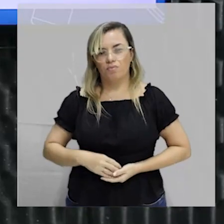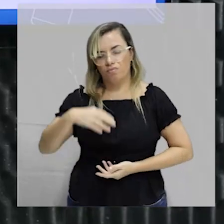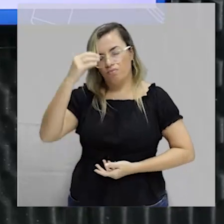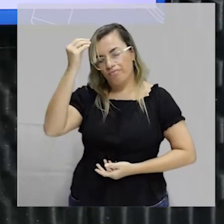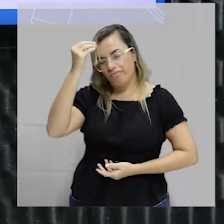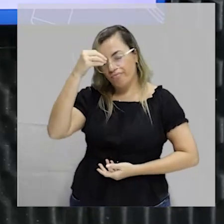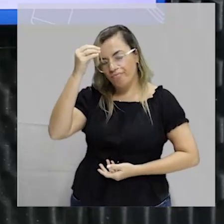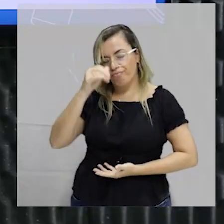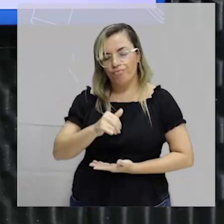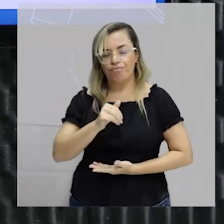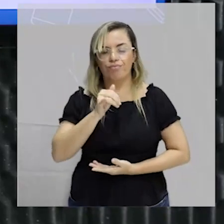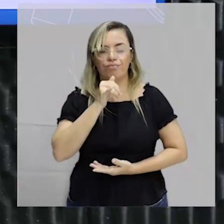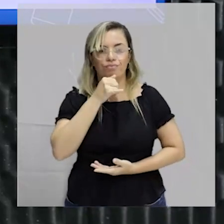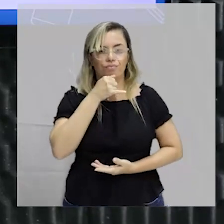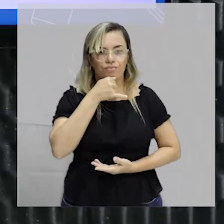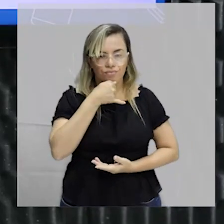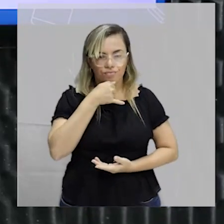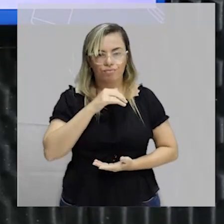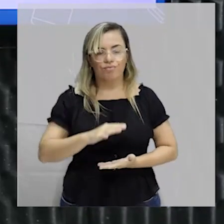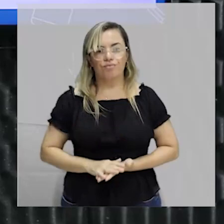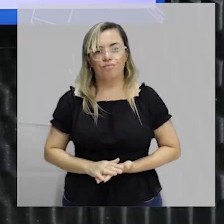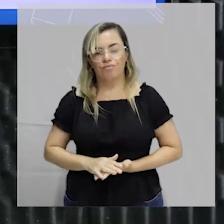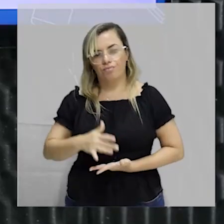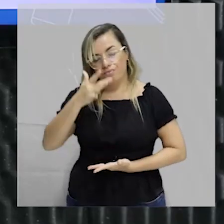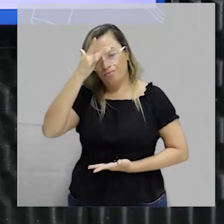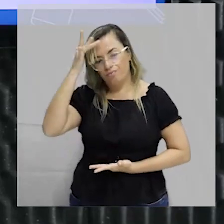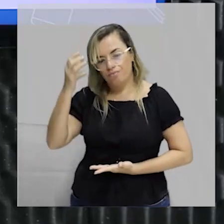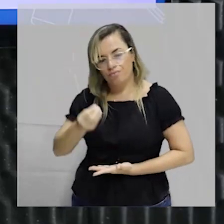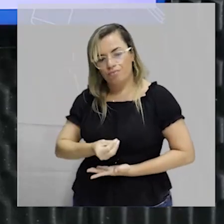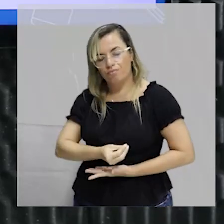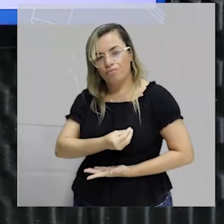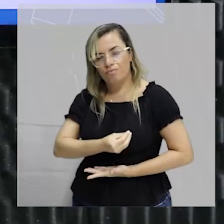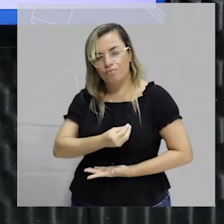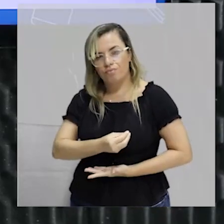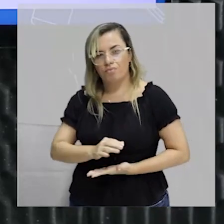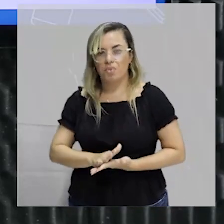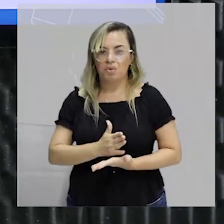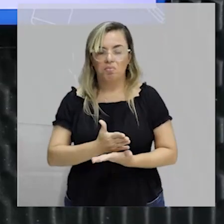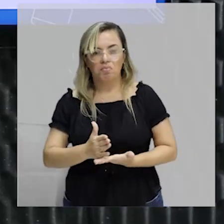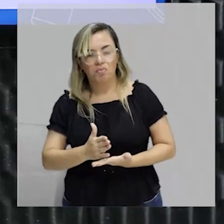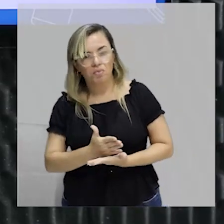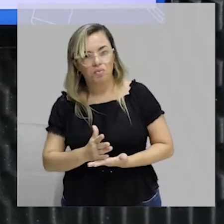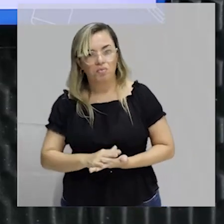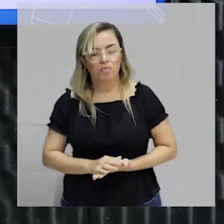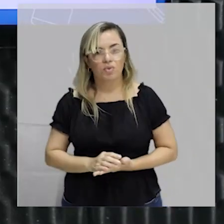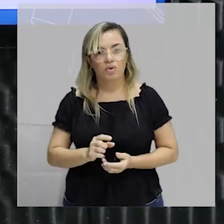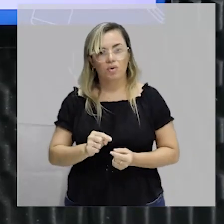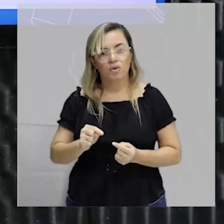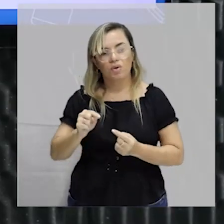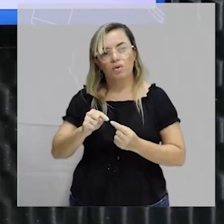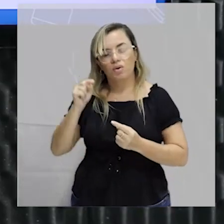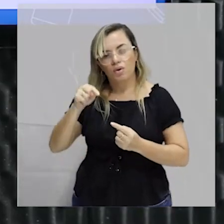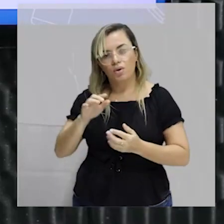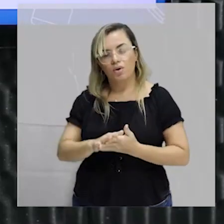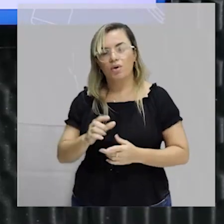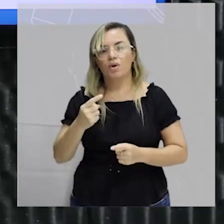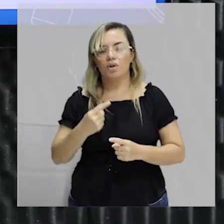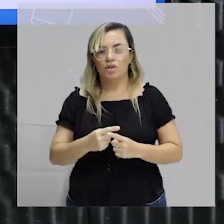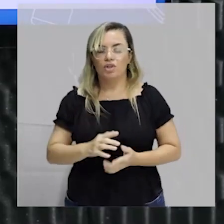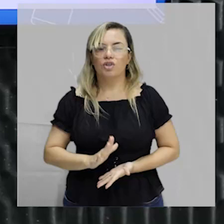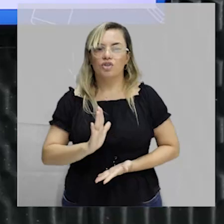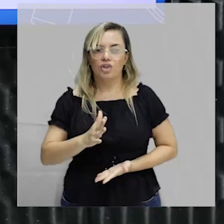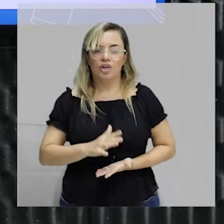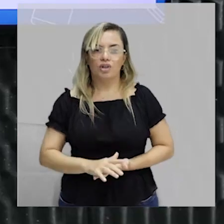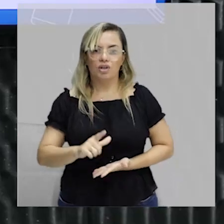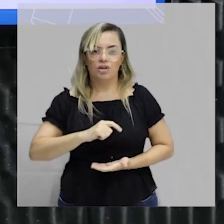fraqueza, infelizmente. As pessoas que ainda estão sobrevivendo, por alguma razão, elas estavam adaptadas, elas já apresentavam algum